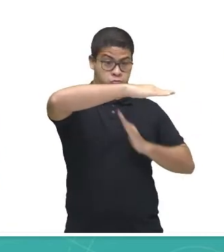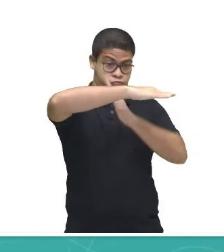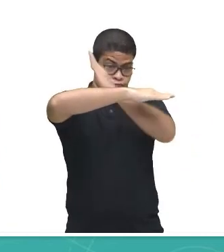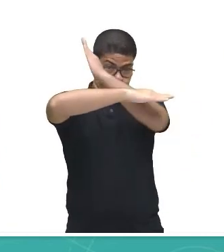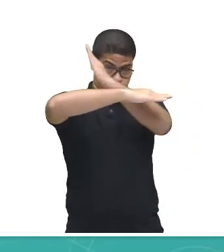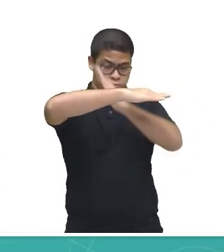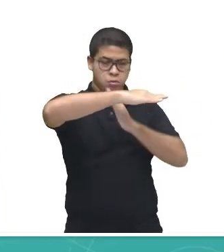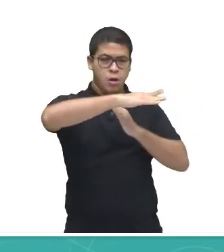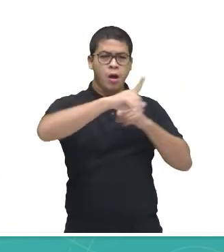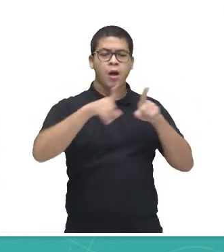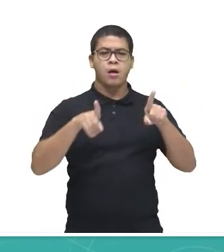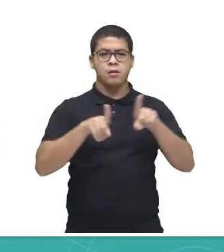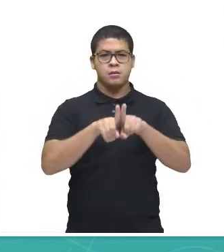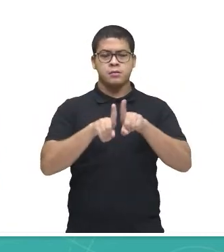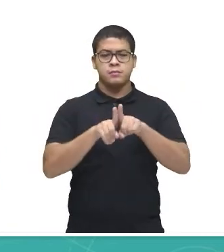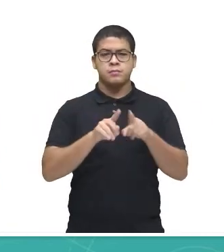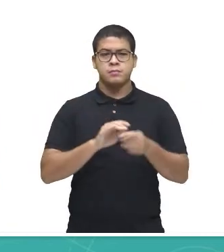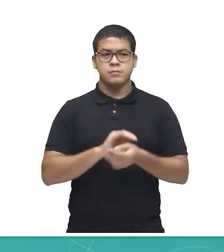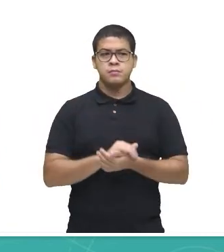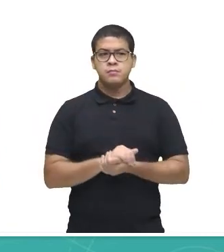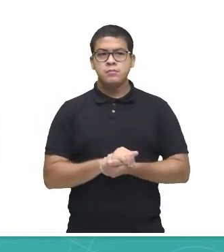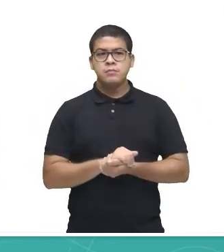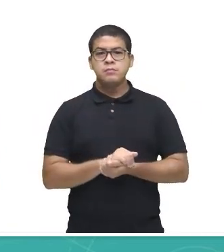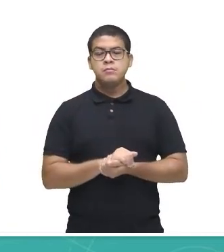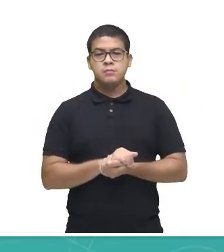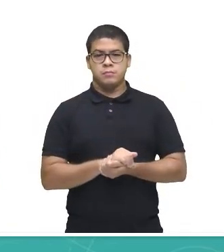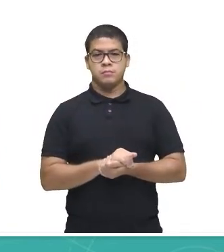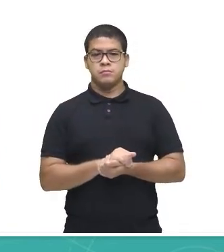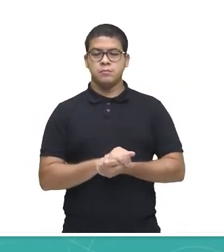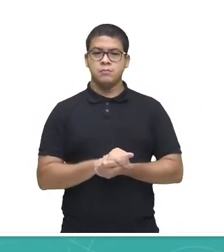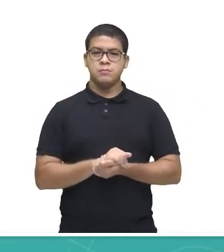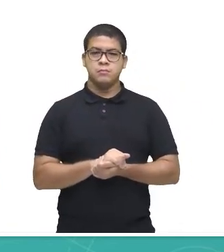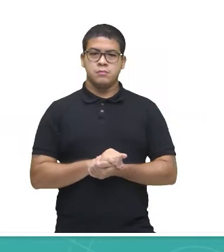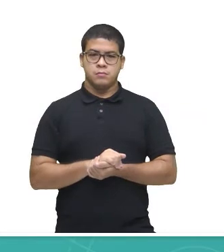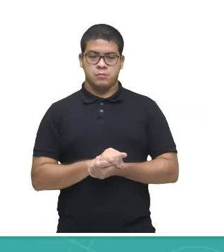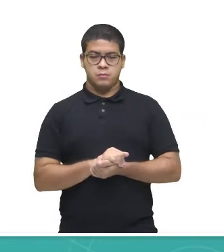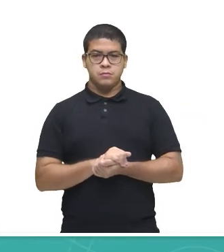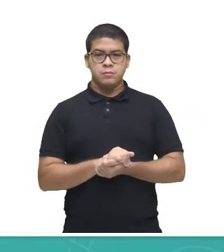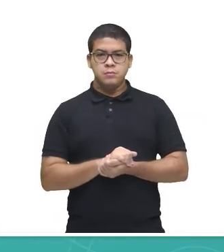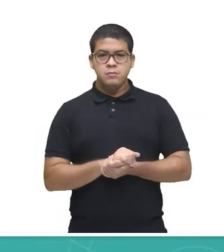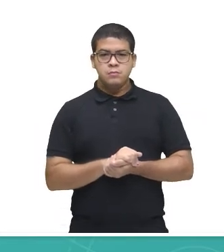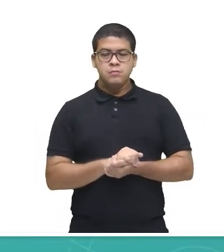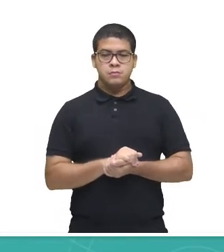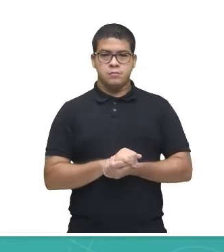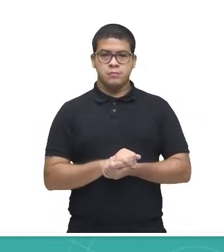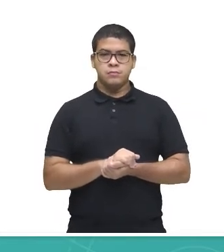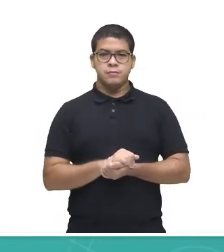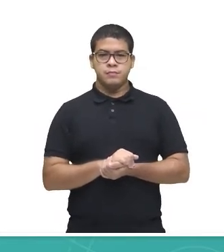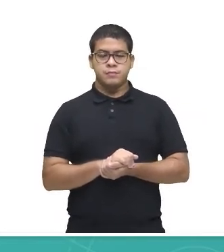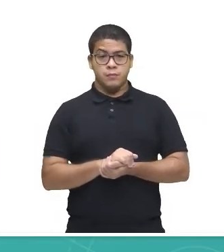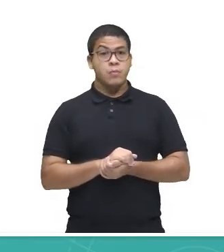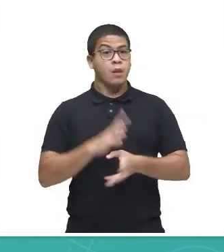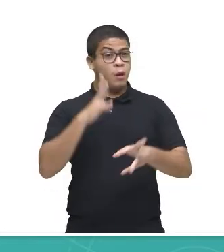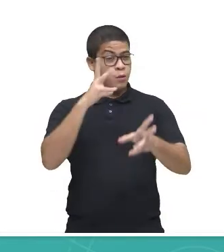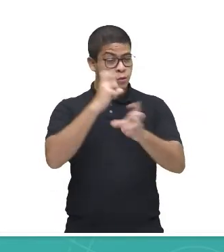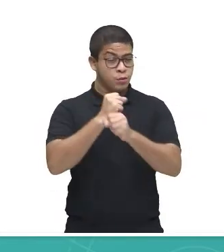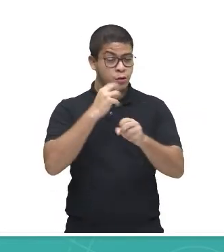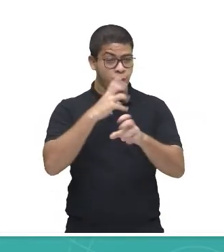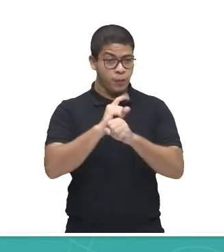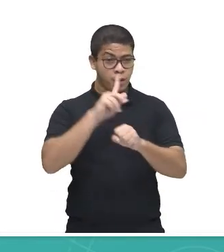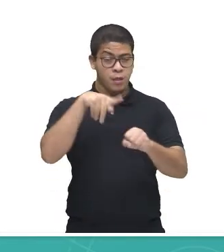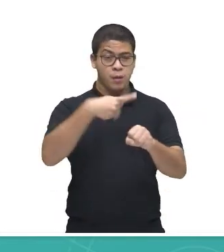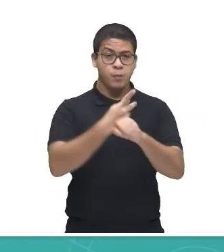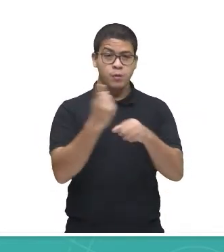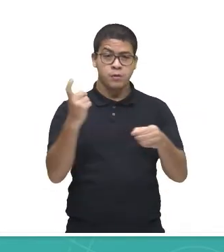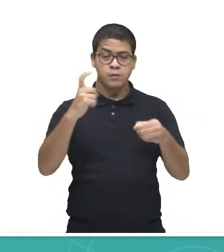ter o surgimento de 8 ângulos, tá? Então, verifiquem aí os cálculos, resolva essas duas questões e daqui a